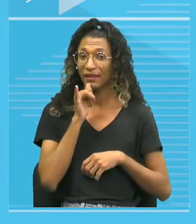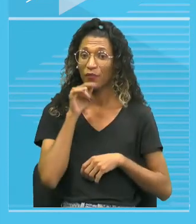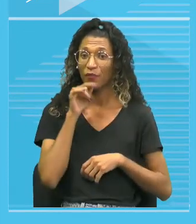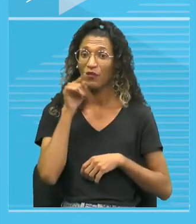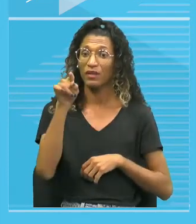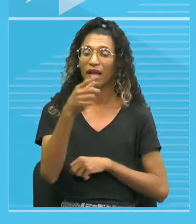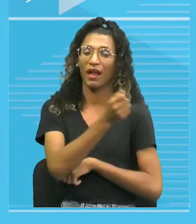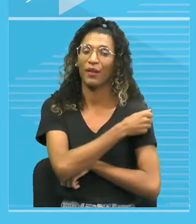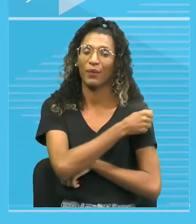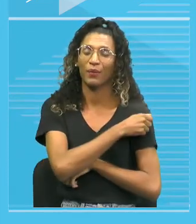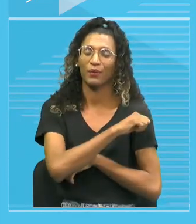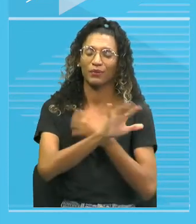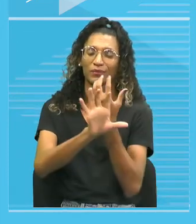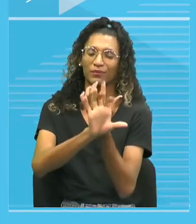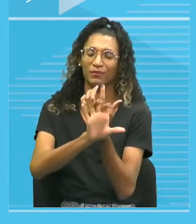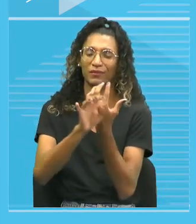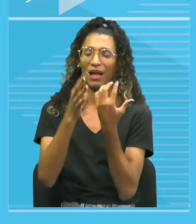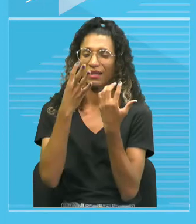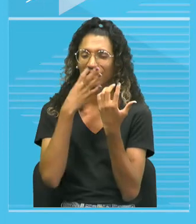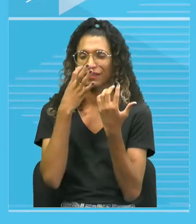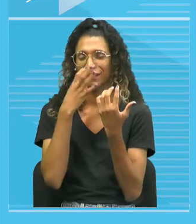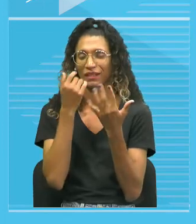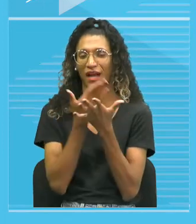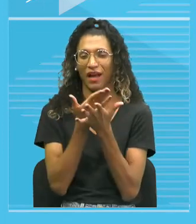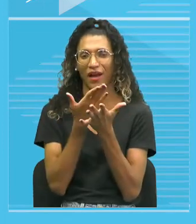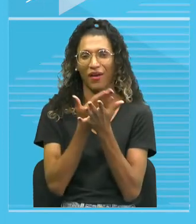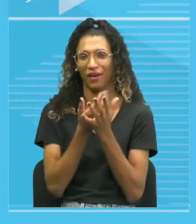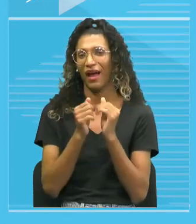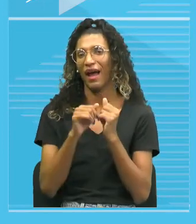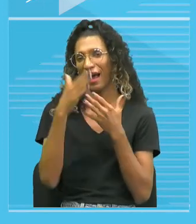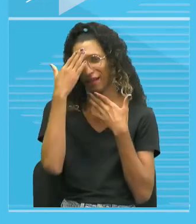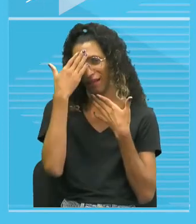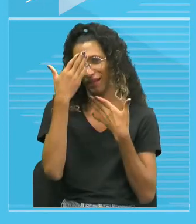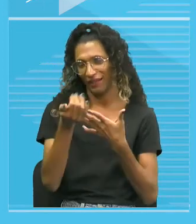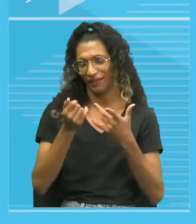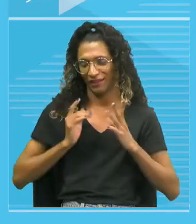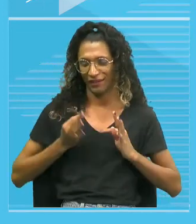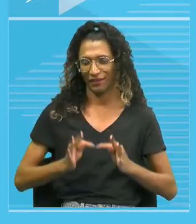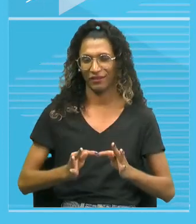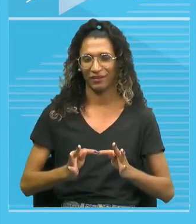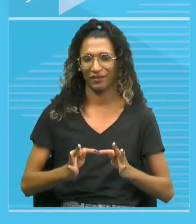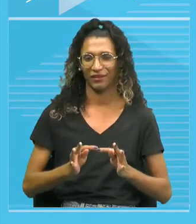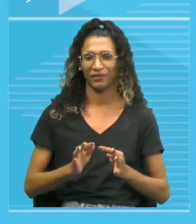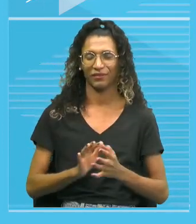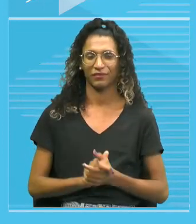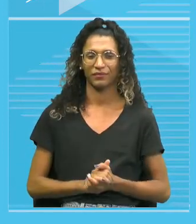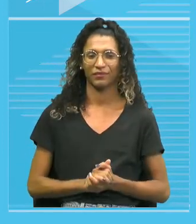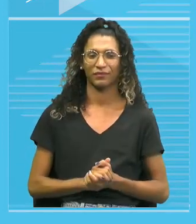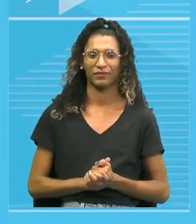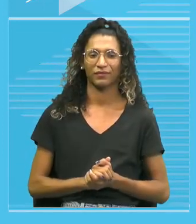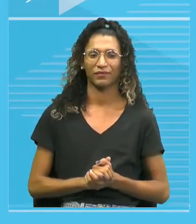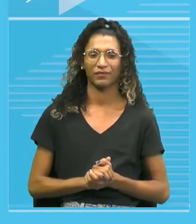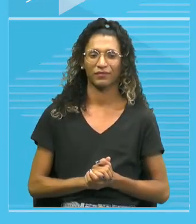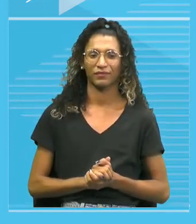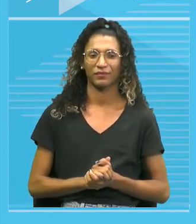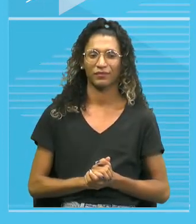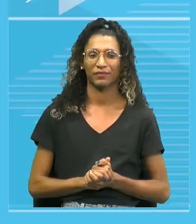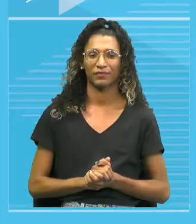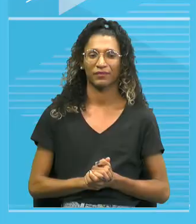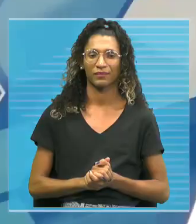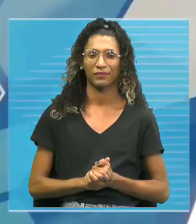agora? Dê graças à tecnologia. Eu estou aqui, abre aqui, Jorginho Dornelles. Abre